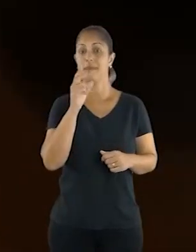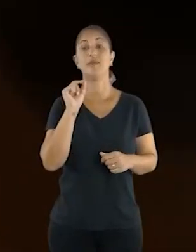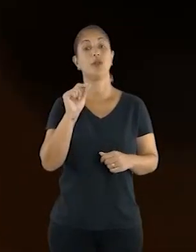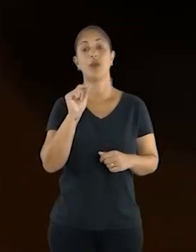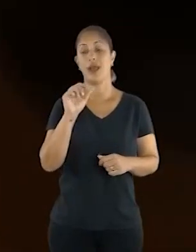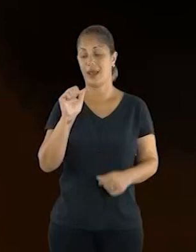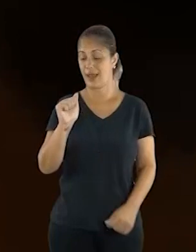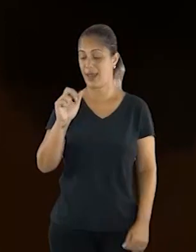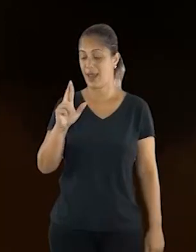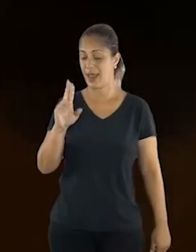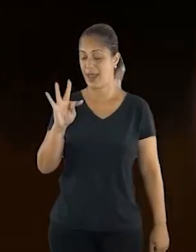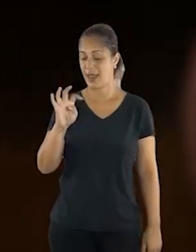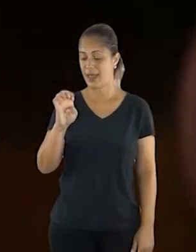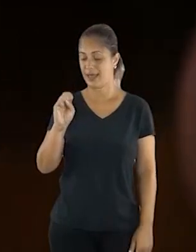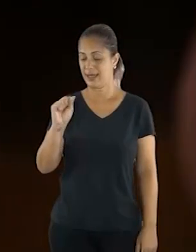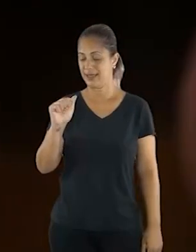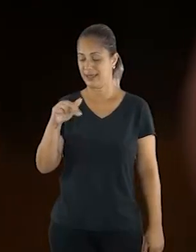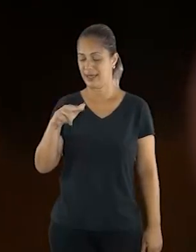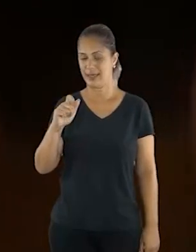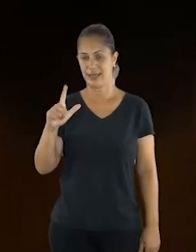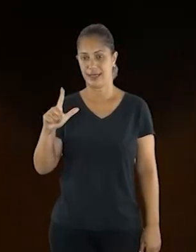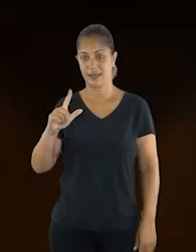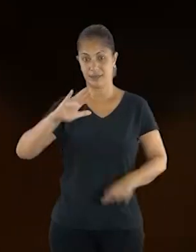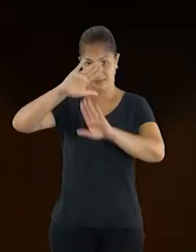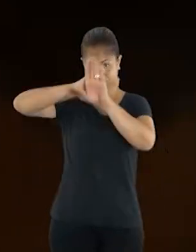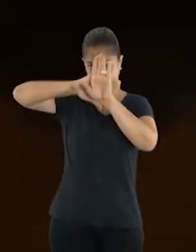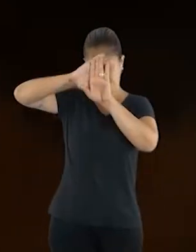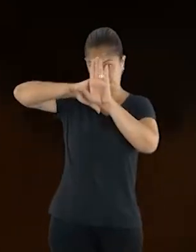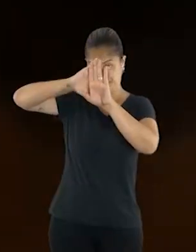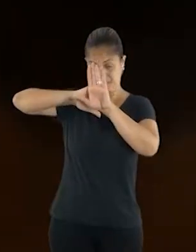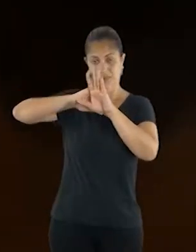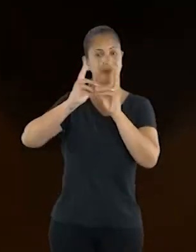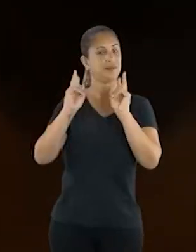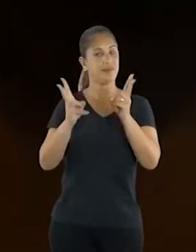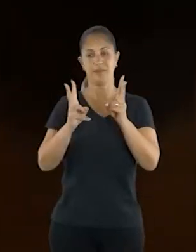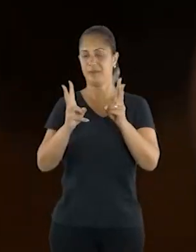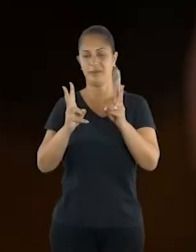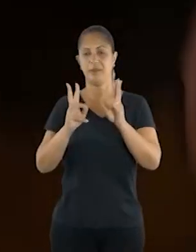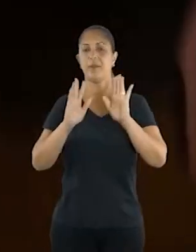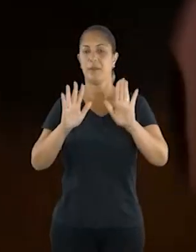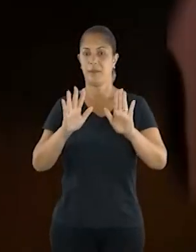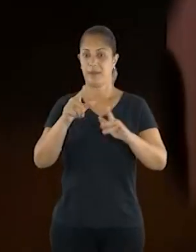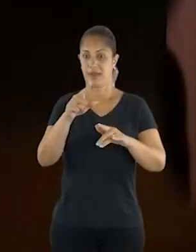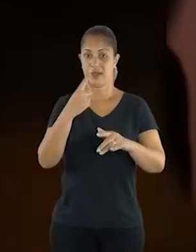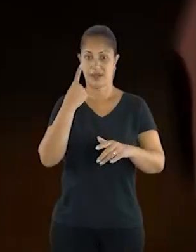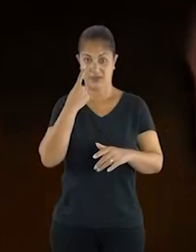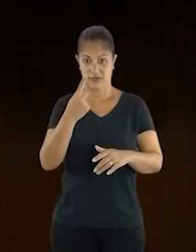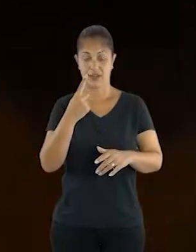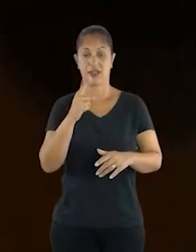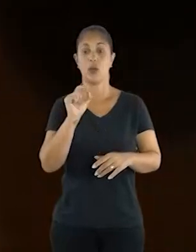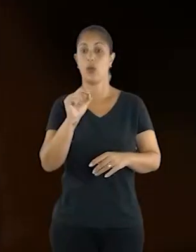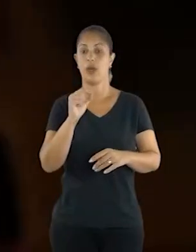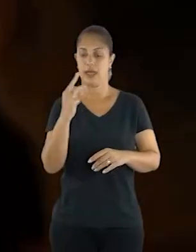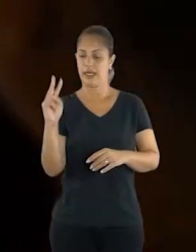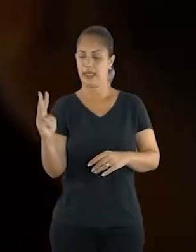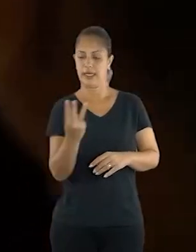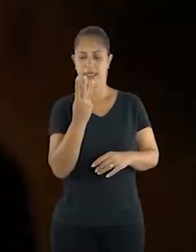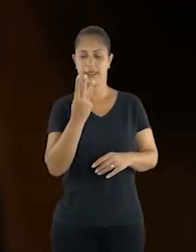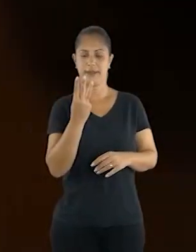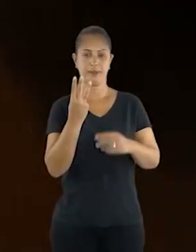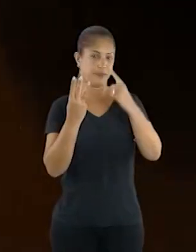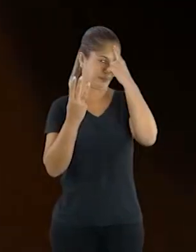semi-artesanal, porque, na verdade, o fundo é sempre o mesmo, mas se vocês pegarem 3